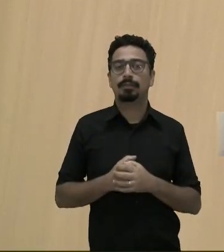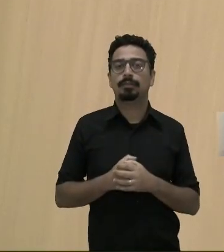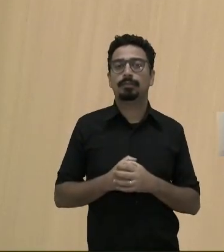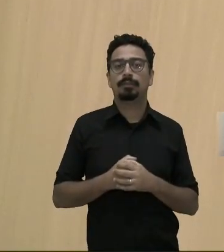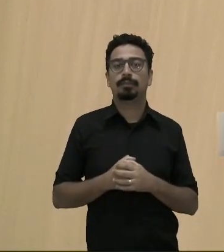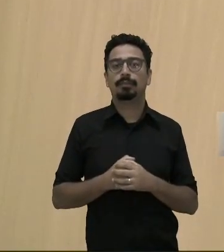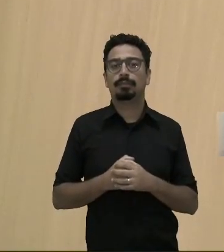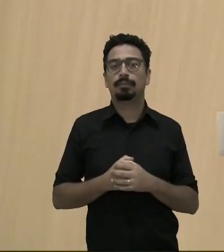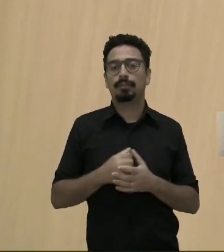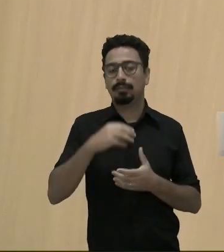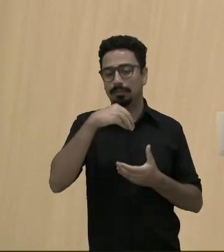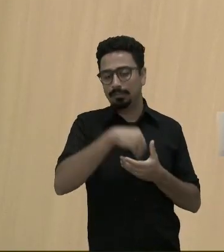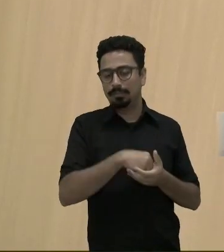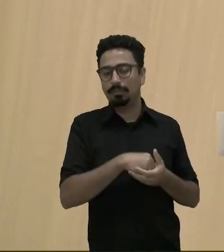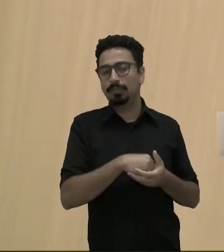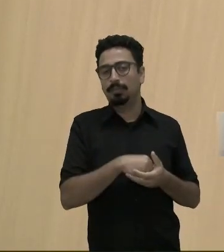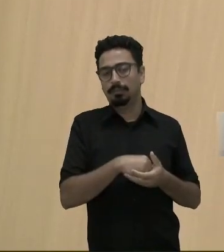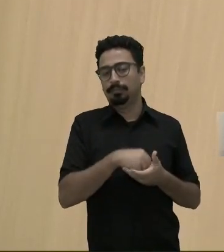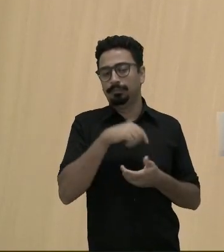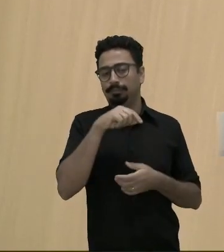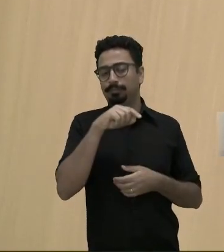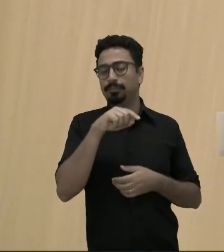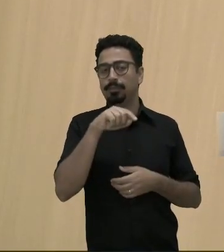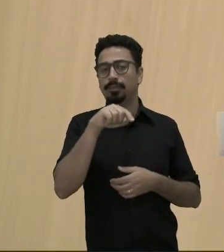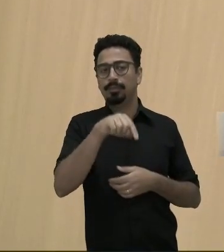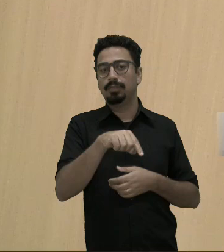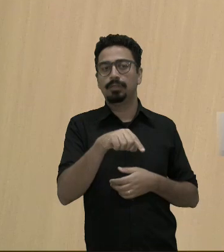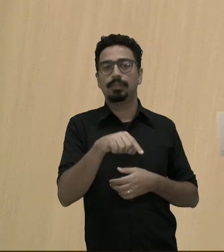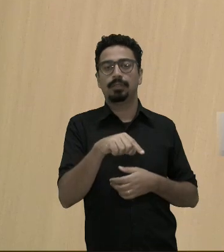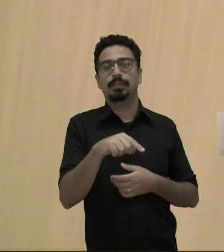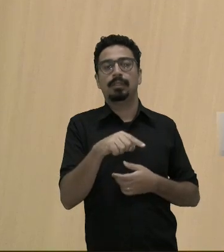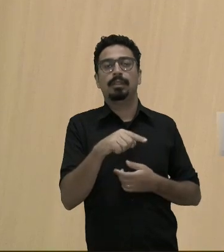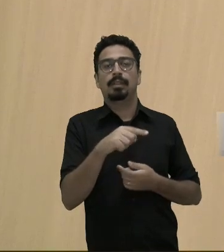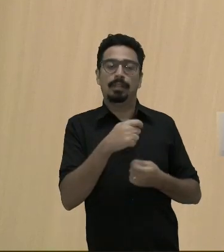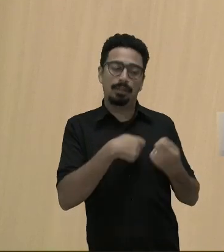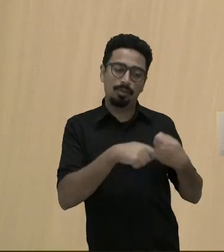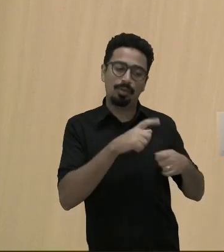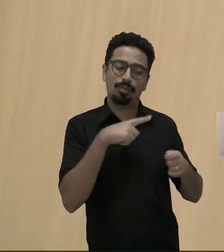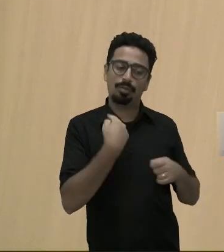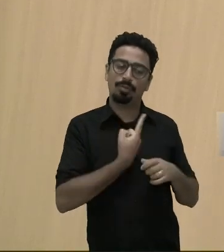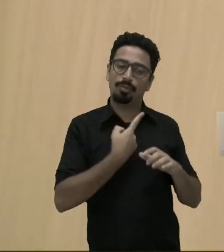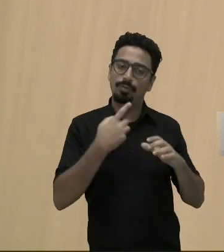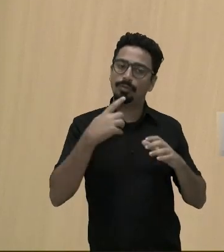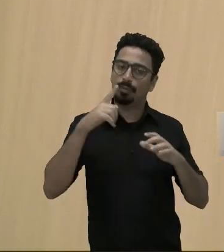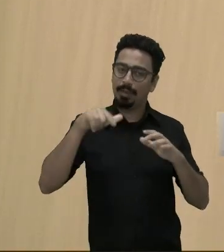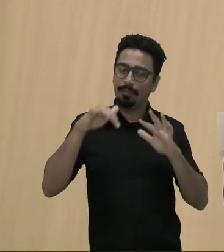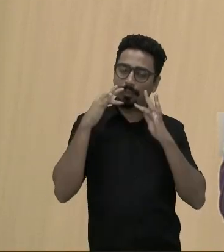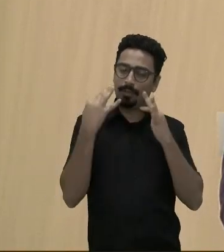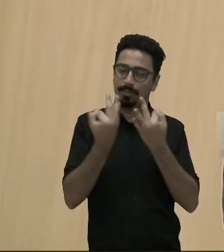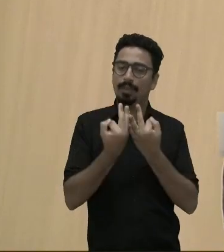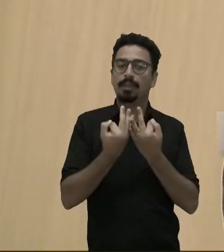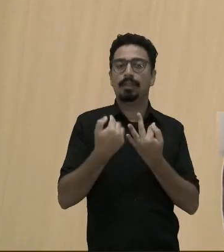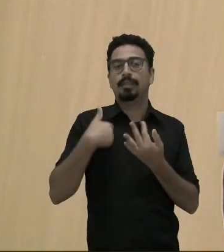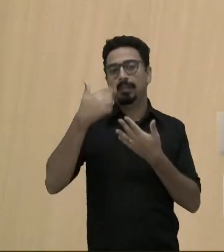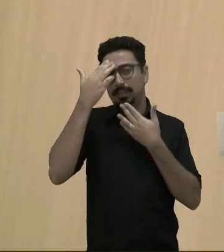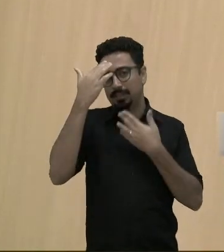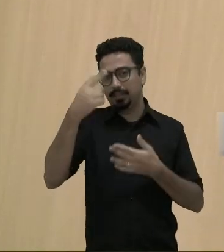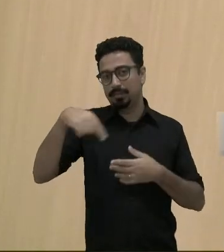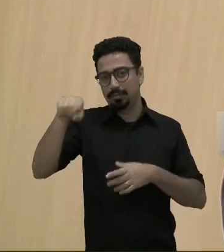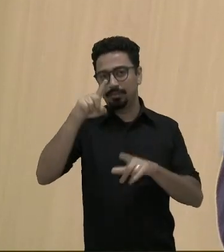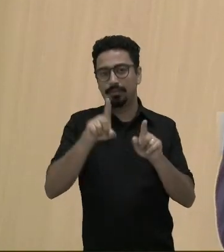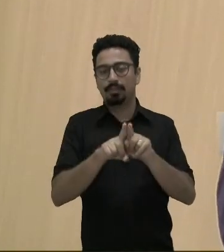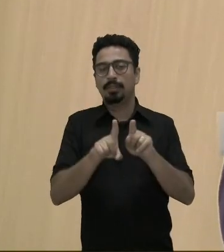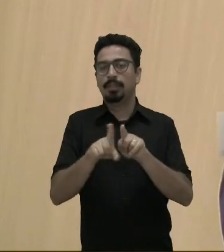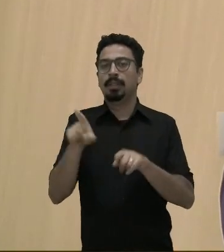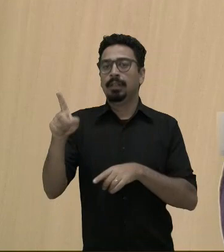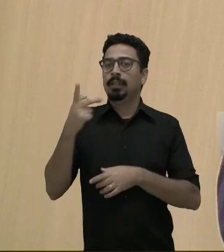a gente é uma família. Então, agradeço a todos vocês. Muito obrigado mais uma vez a essa casa. O senhor falou uma